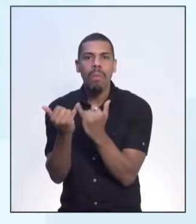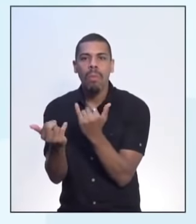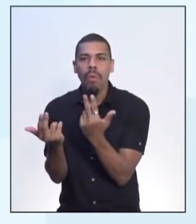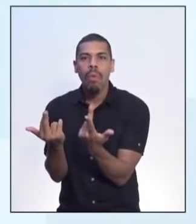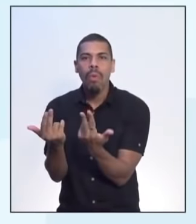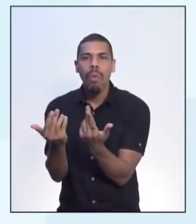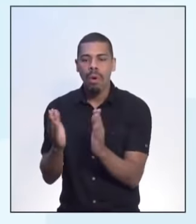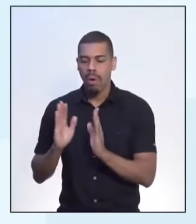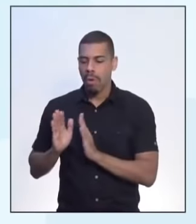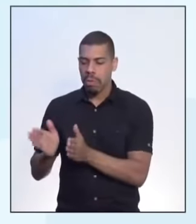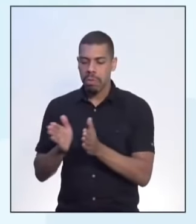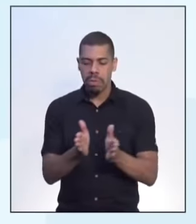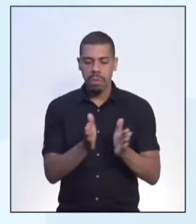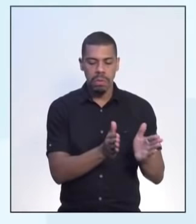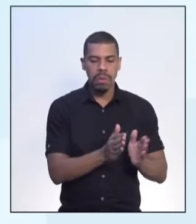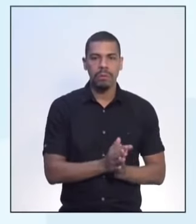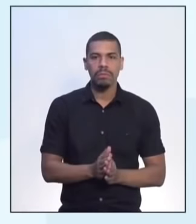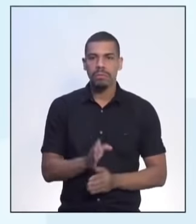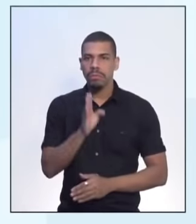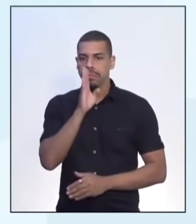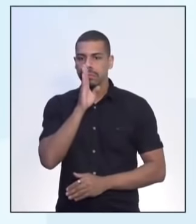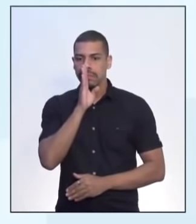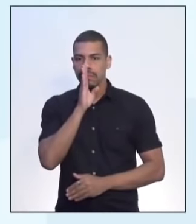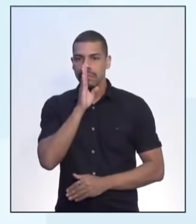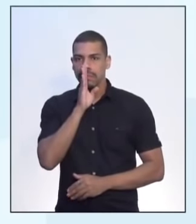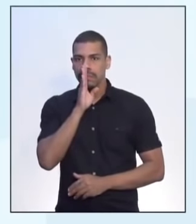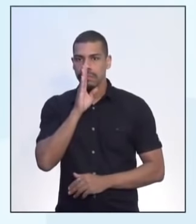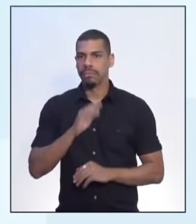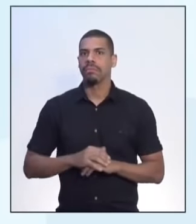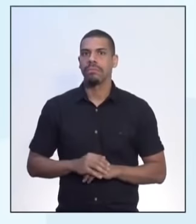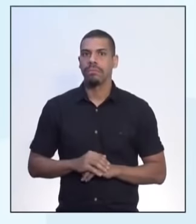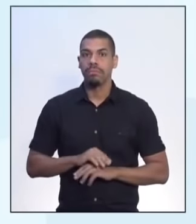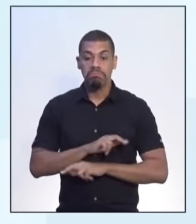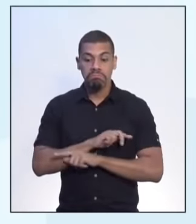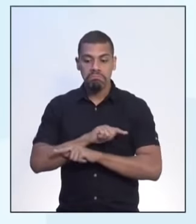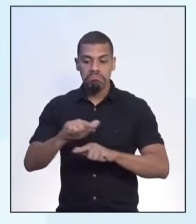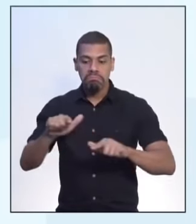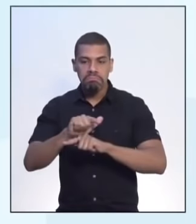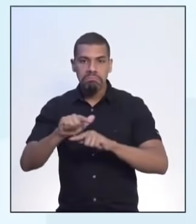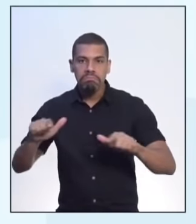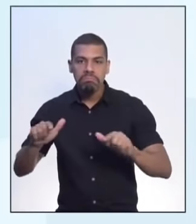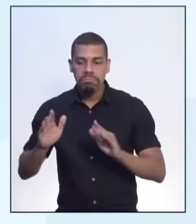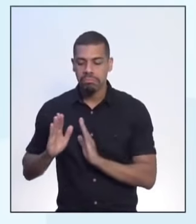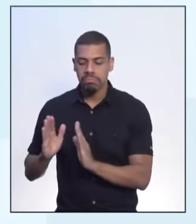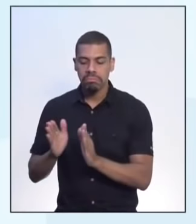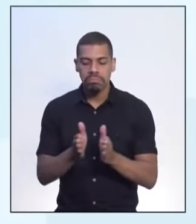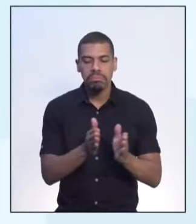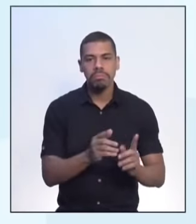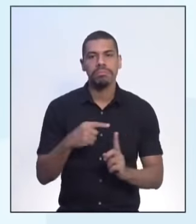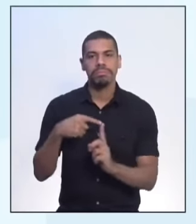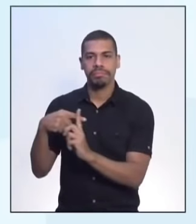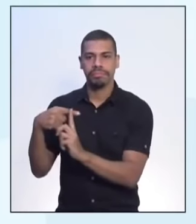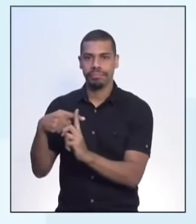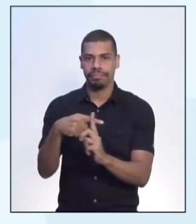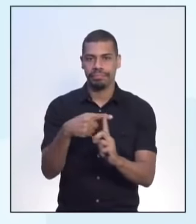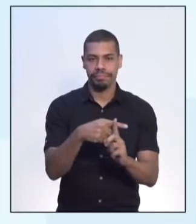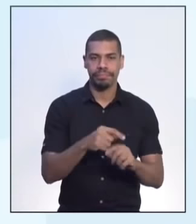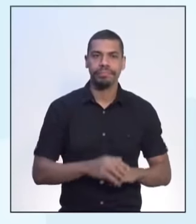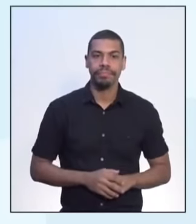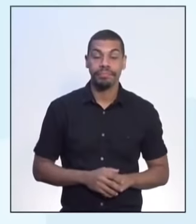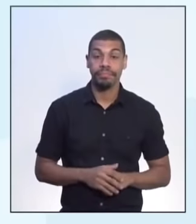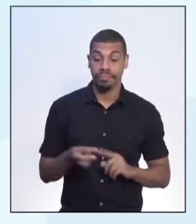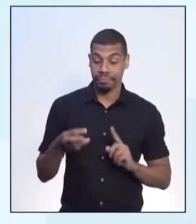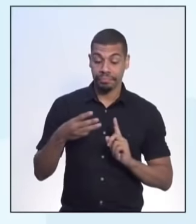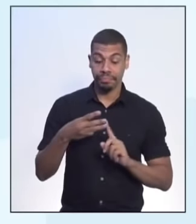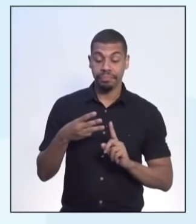se ele estivesse num funeral, porque todo mundo faz silêncio no funeral, né? Pelo menos deveria. E a 3, experts. O que